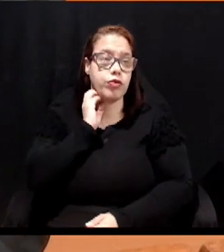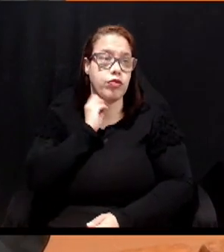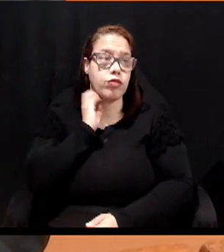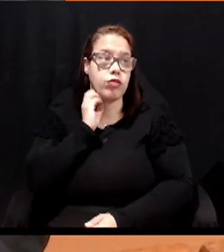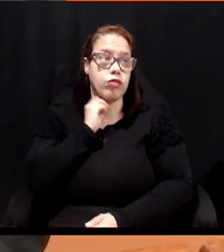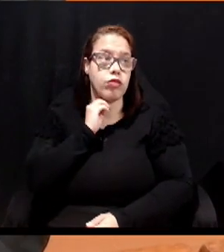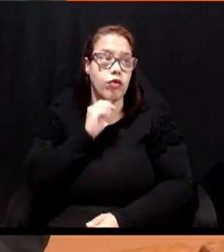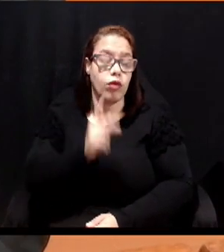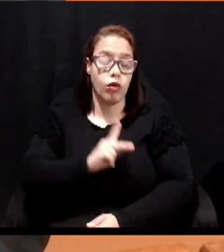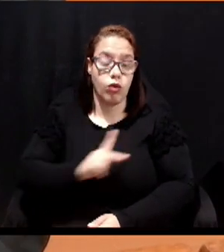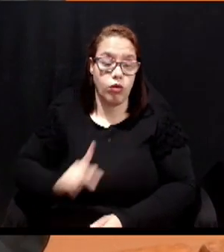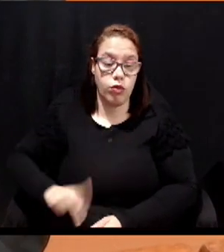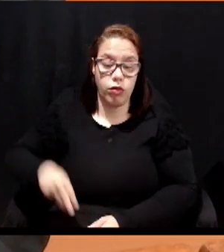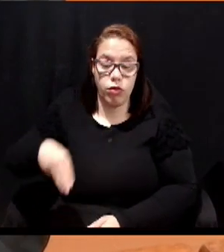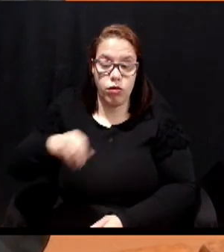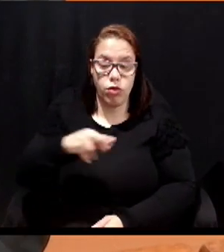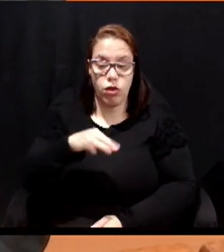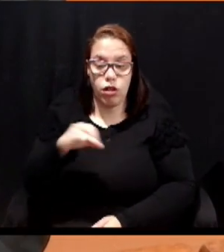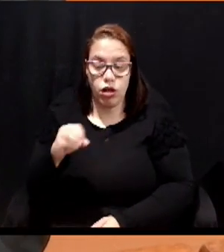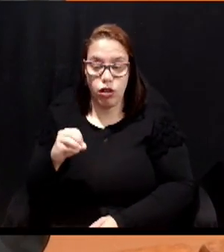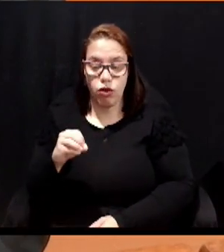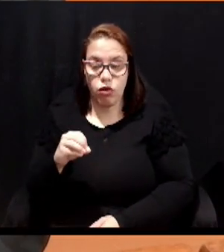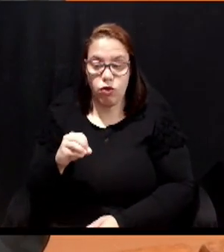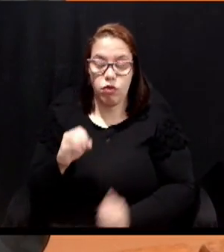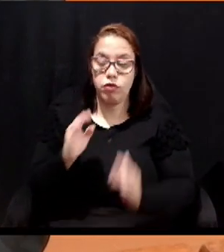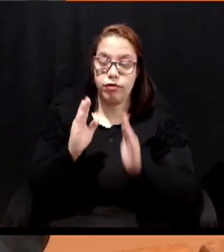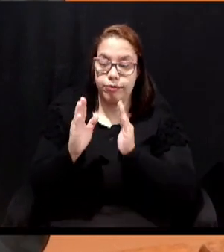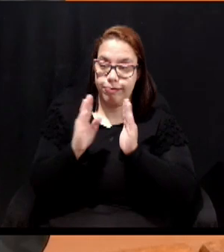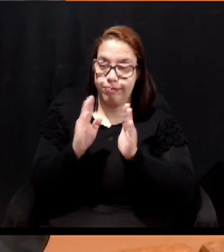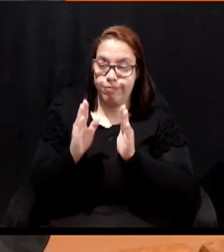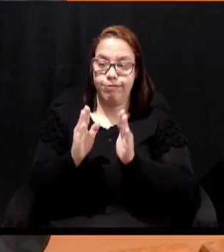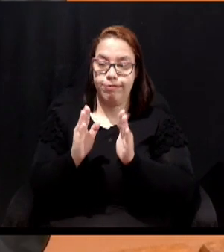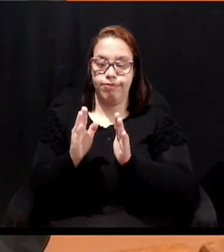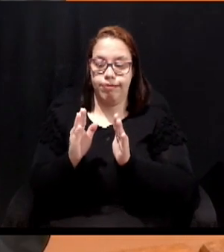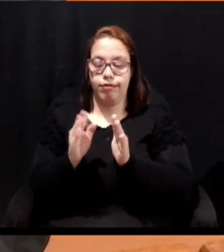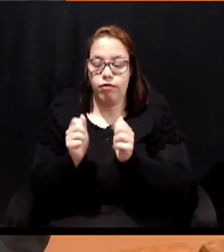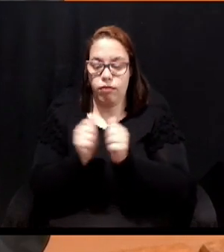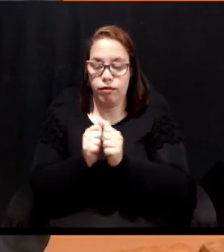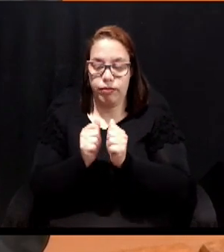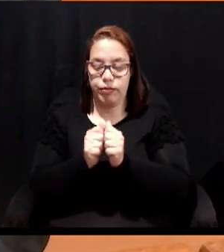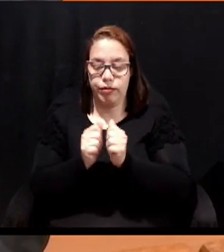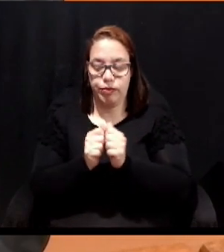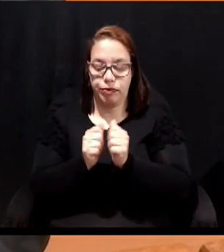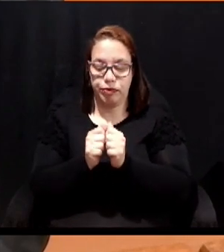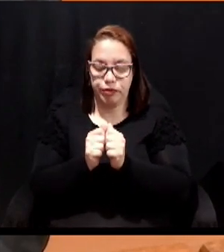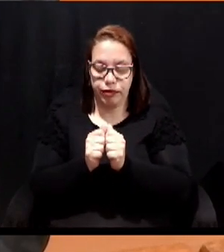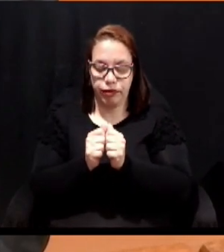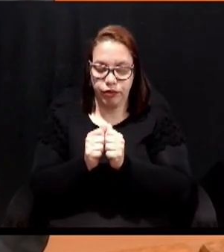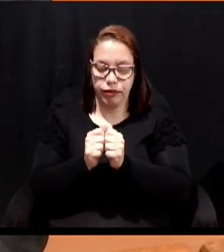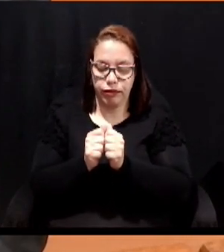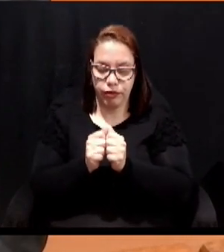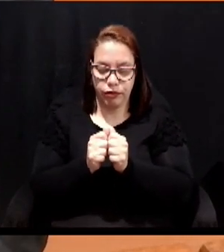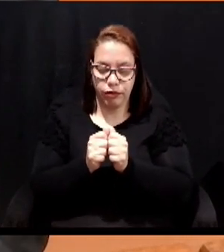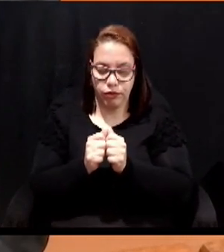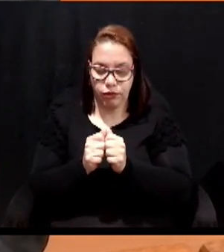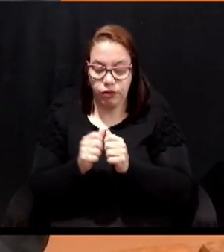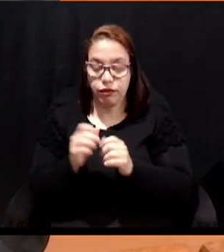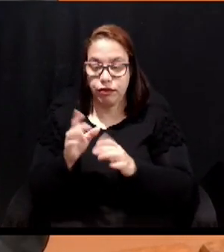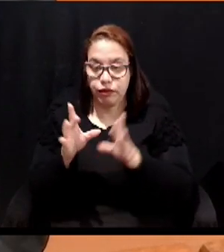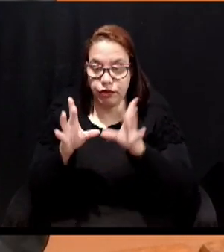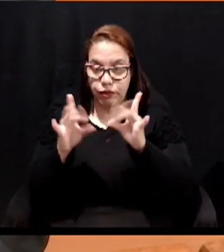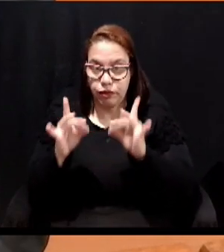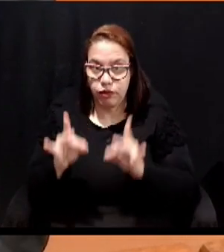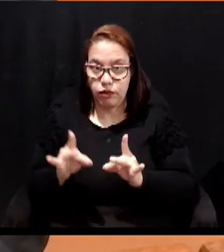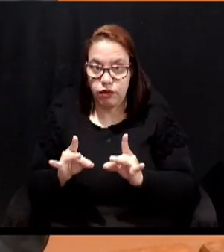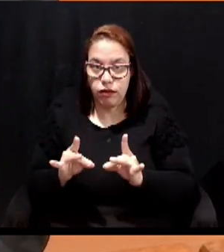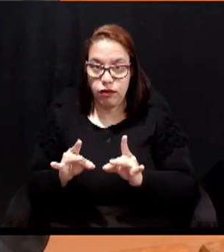Márcio, nesse tempo que nós estamos juntos, acompanhando o trabalho específico da Câmara, porque estivemos juntos, inclusive,